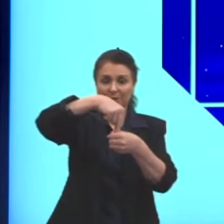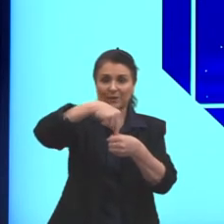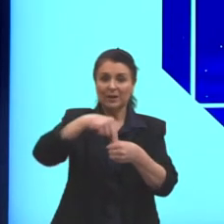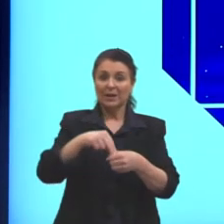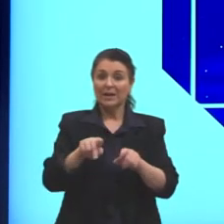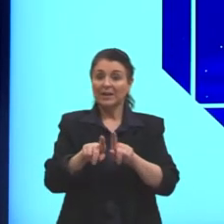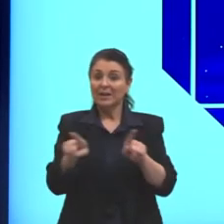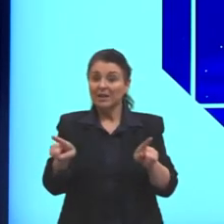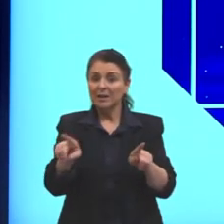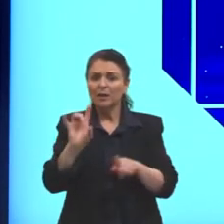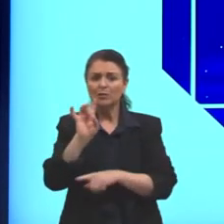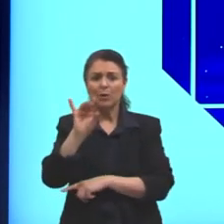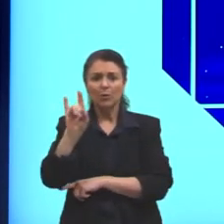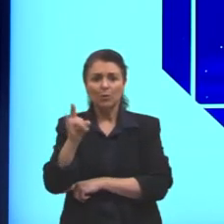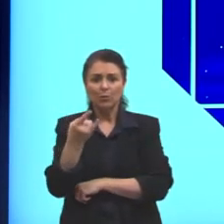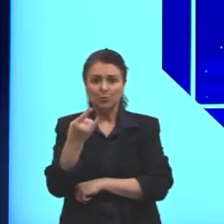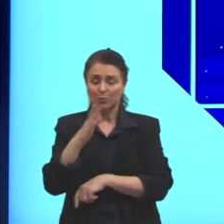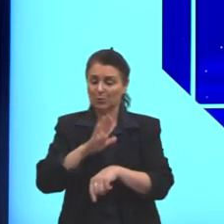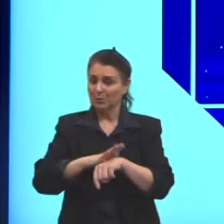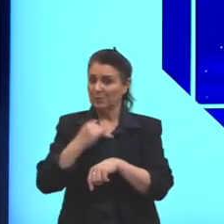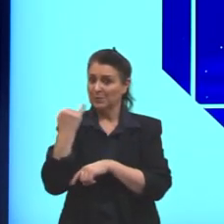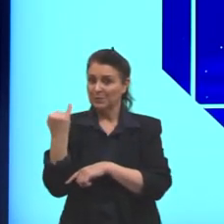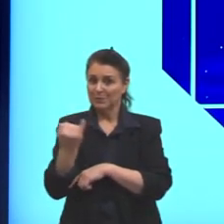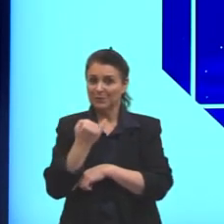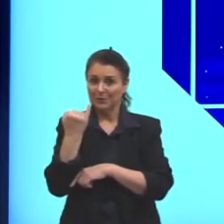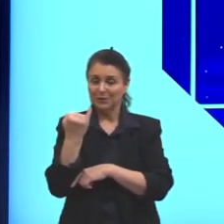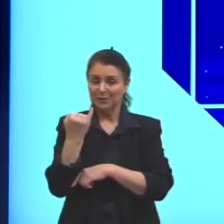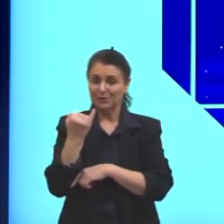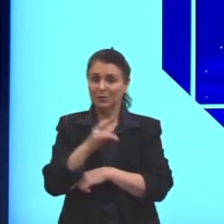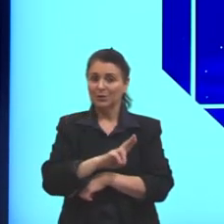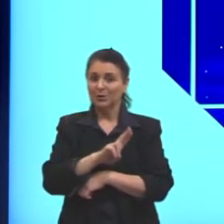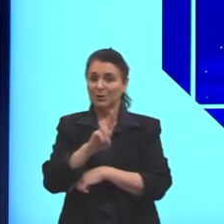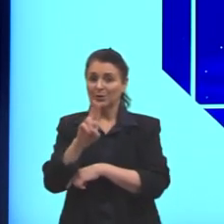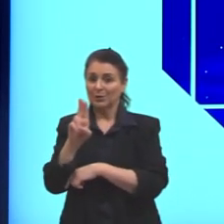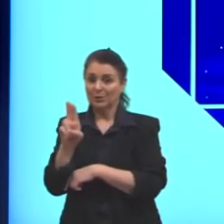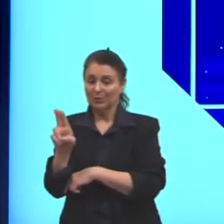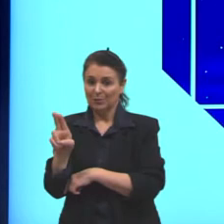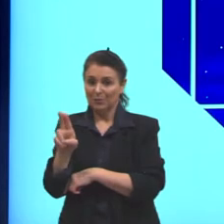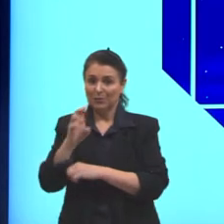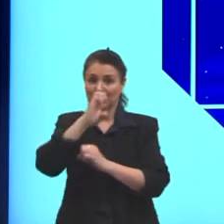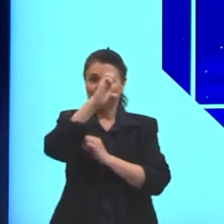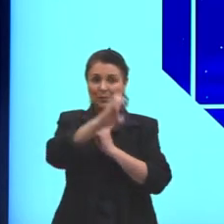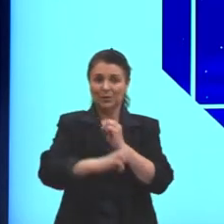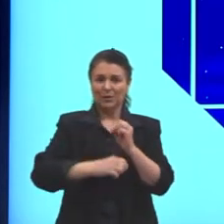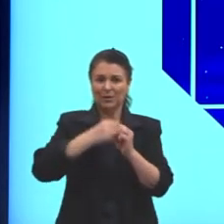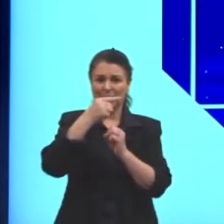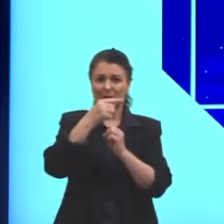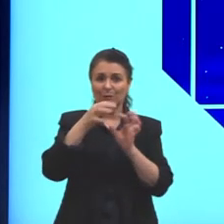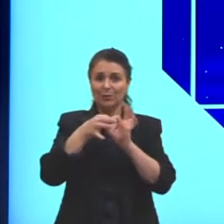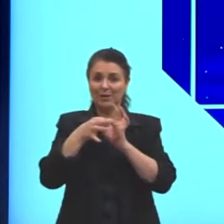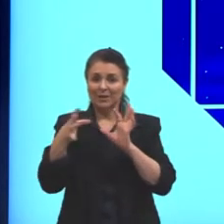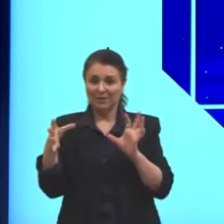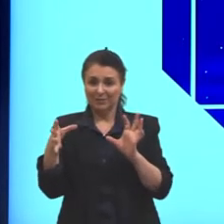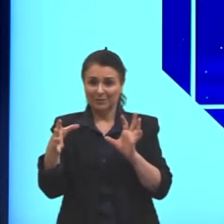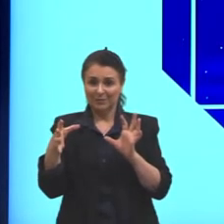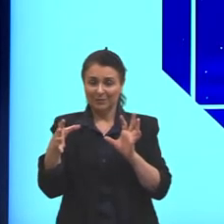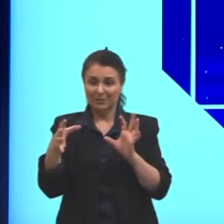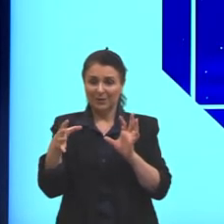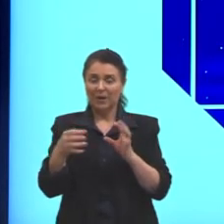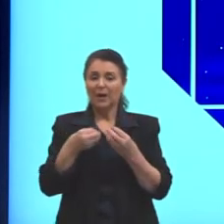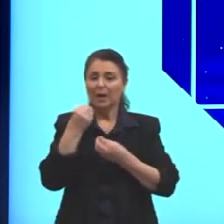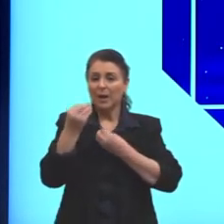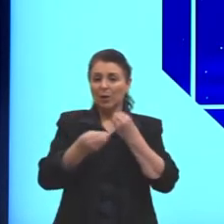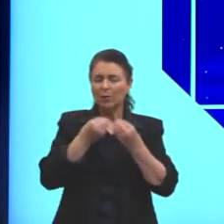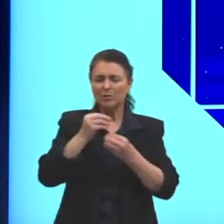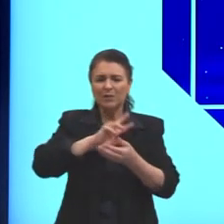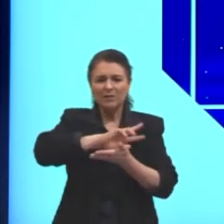somente o último elétron que é o mais importante tá então isso a gente chama de elétron livre né e é como se a gente